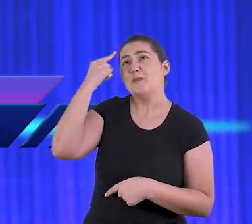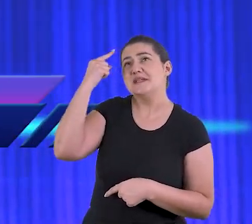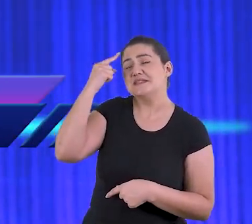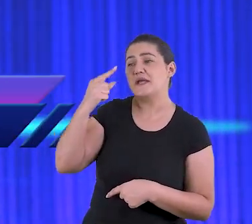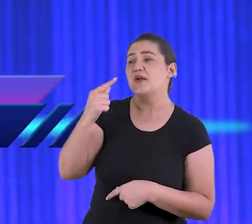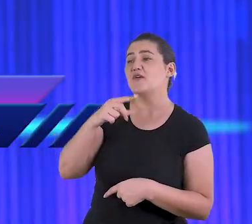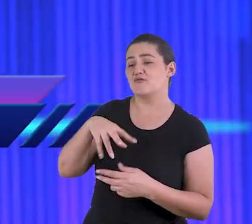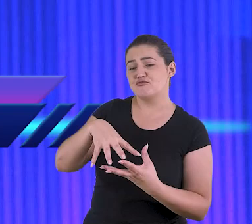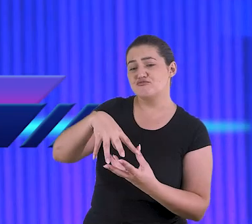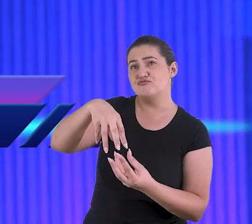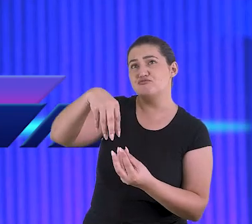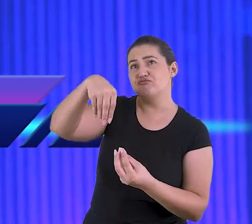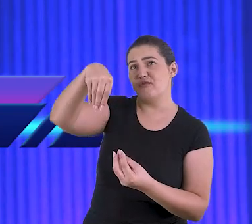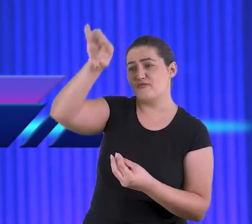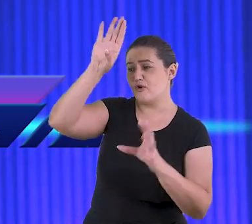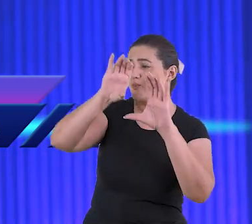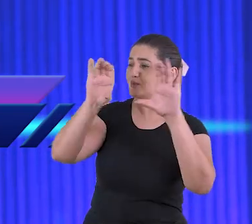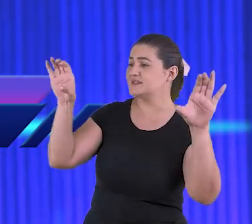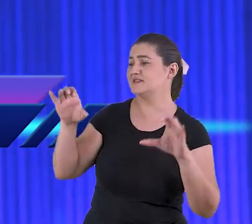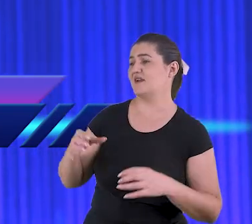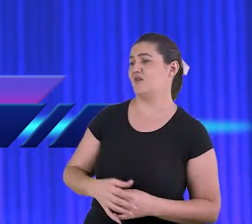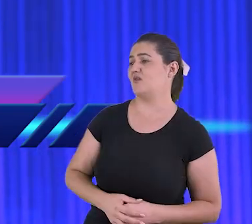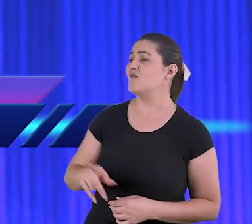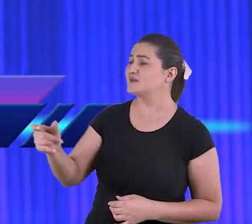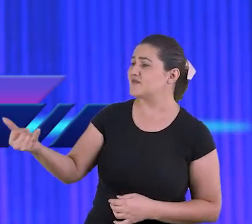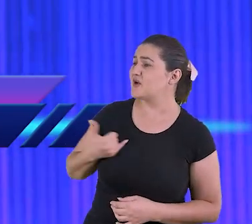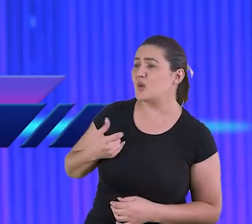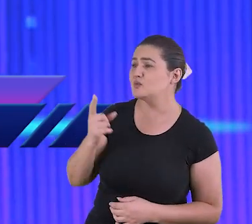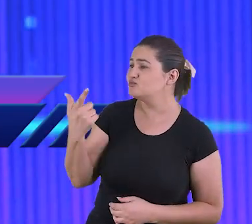céu, olhando por mim neste momento.